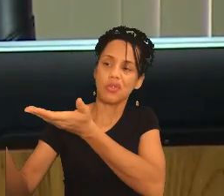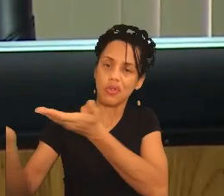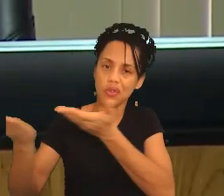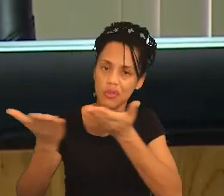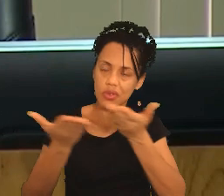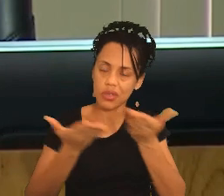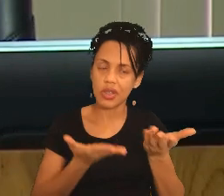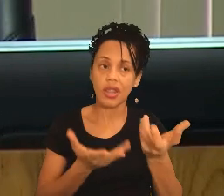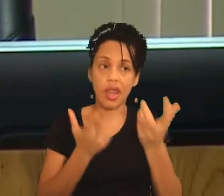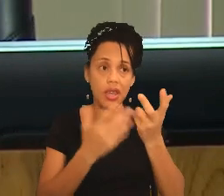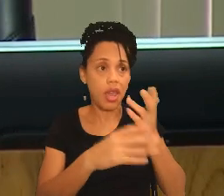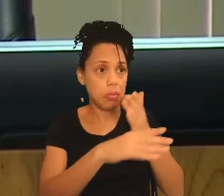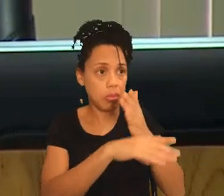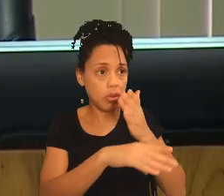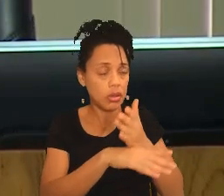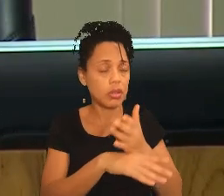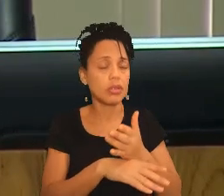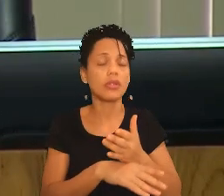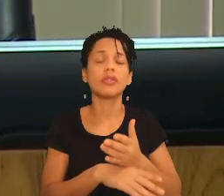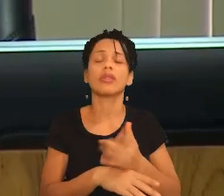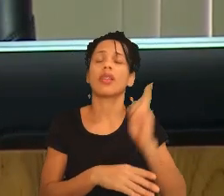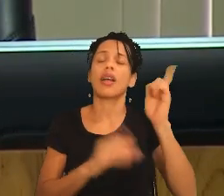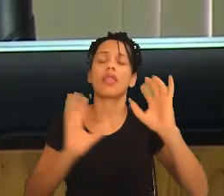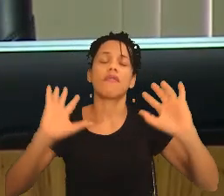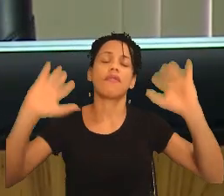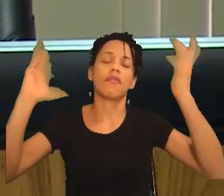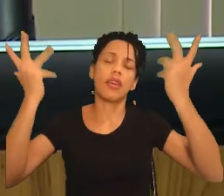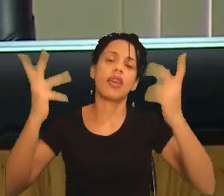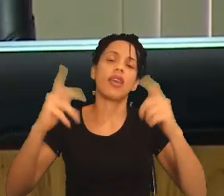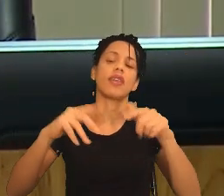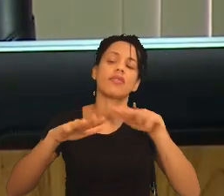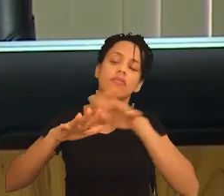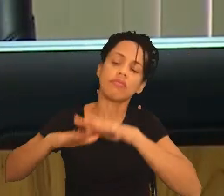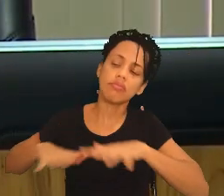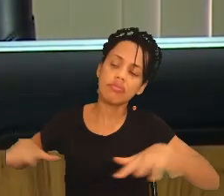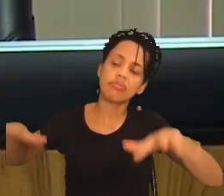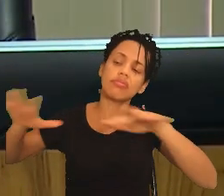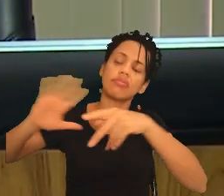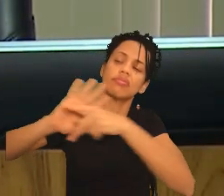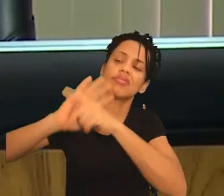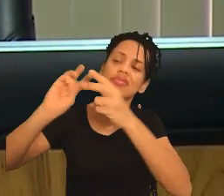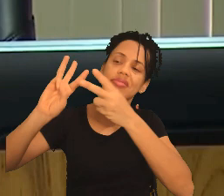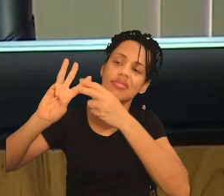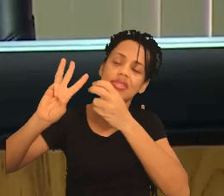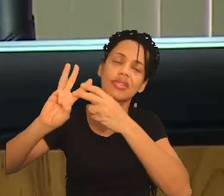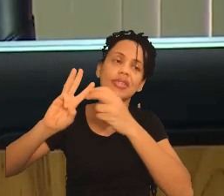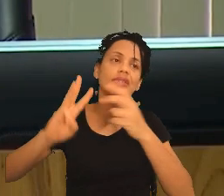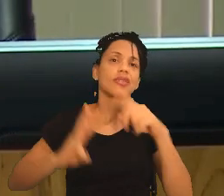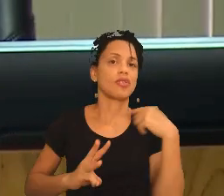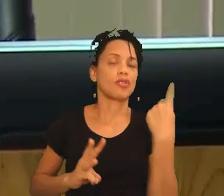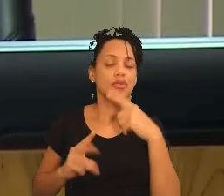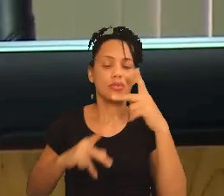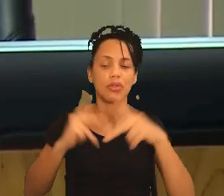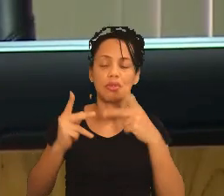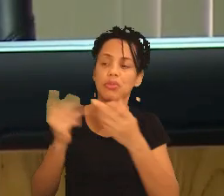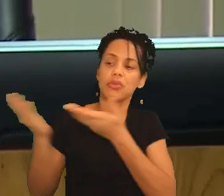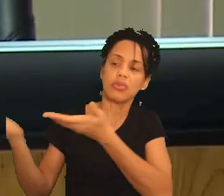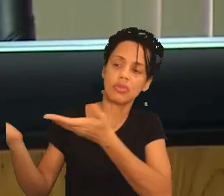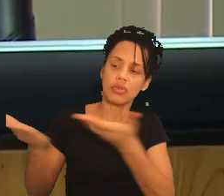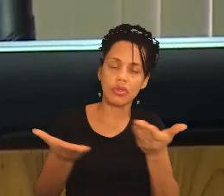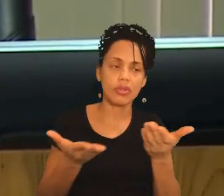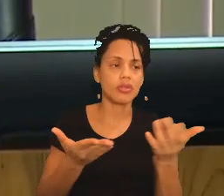aqui também. A gente está lá aberto a poder conversar com todos vocês. A gente convida também quem